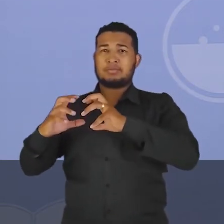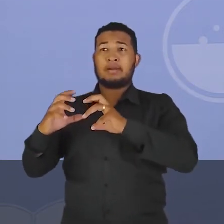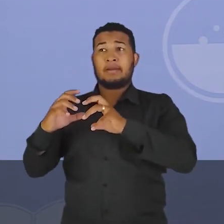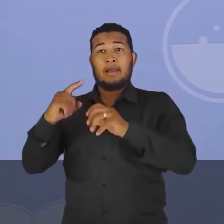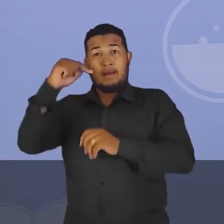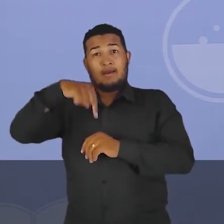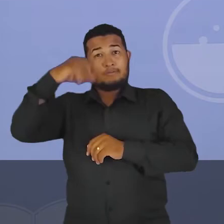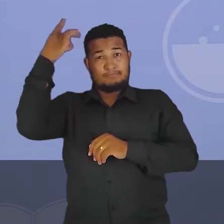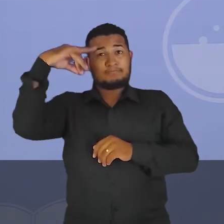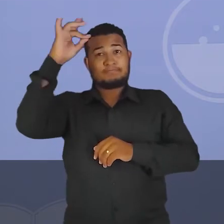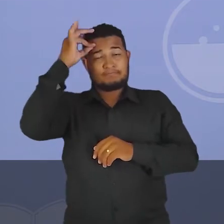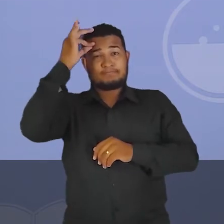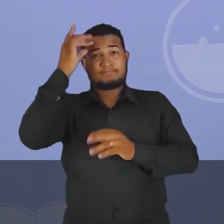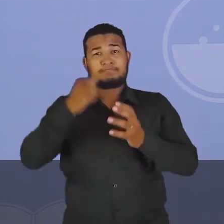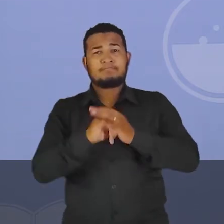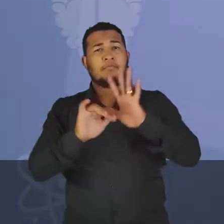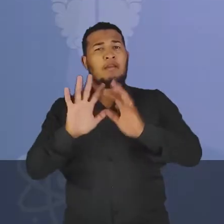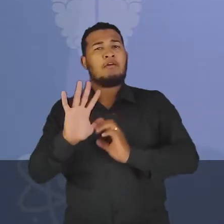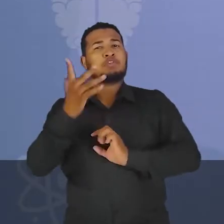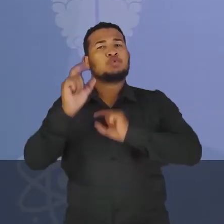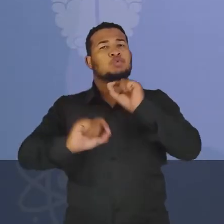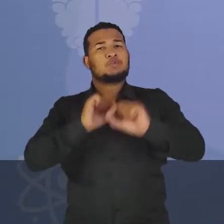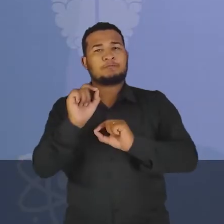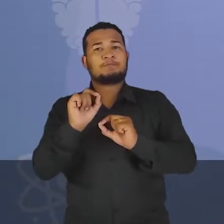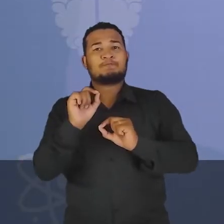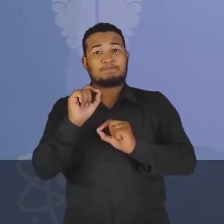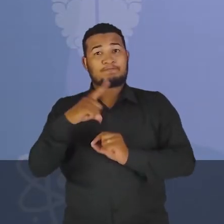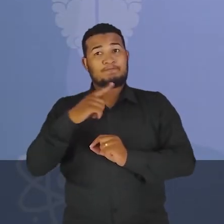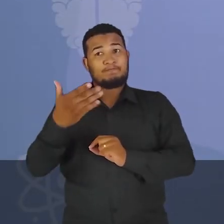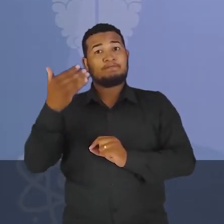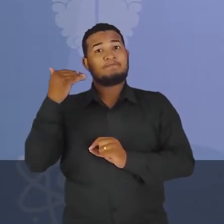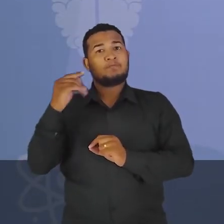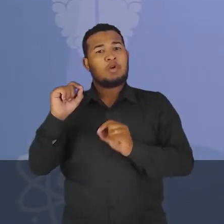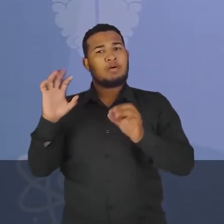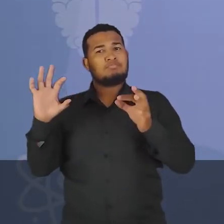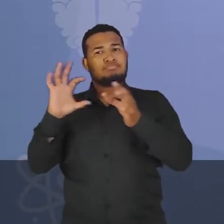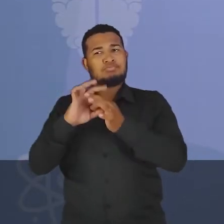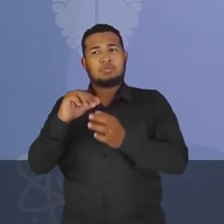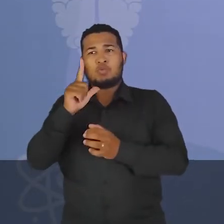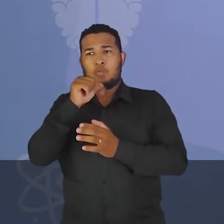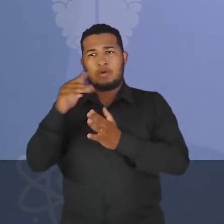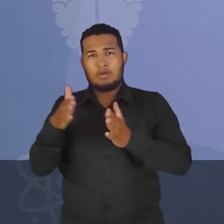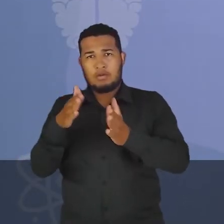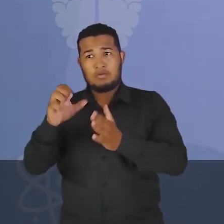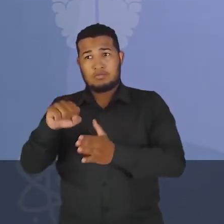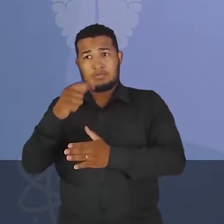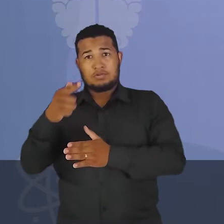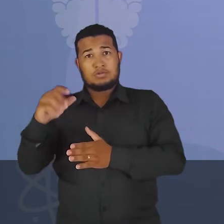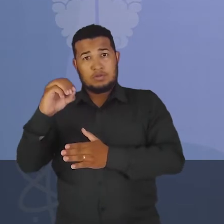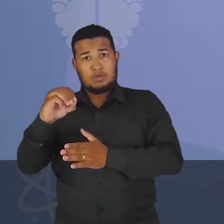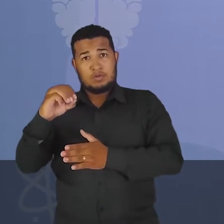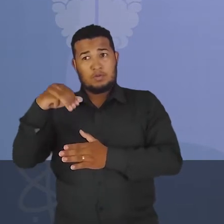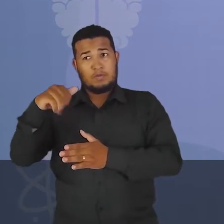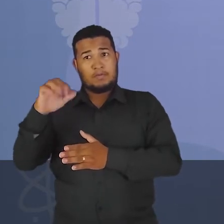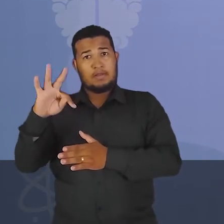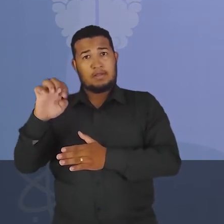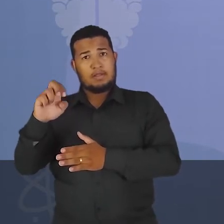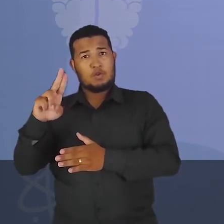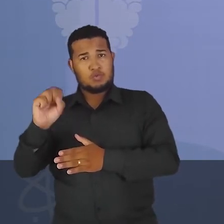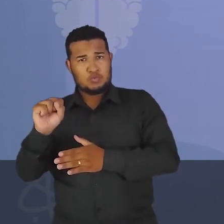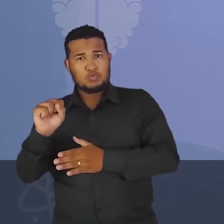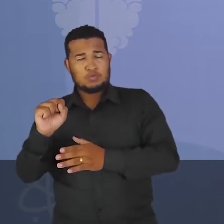Espírito Santo. O que acontece? Ocorreu na confluência dos rios São Mateus e Mariricu, lá